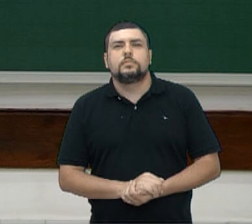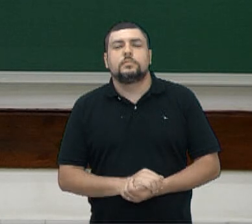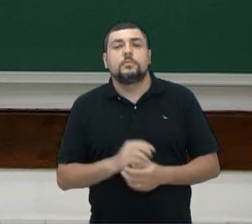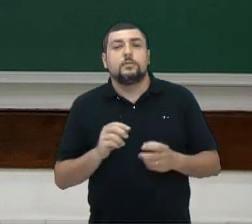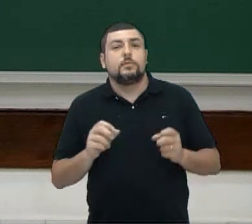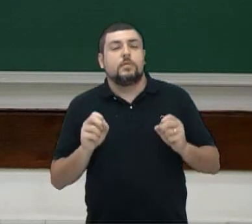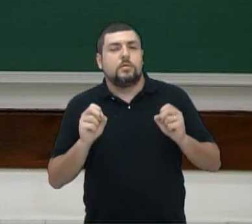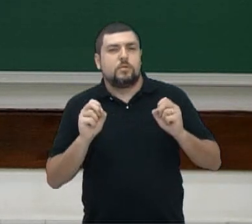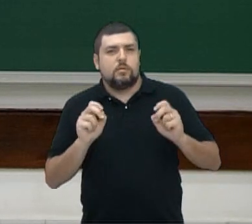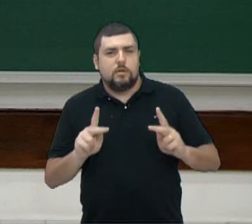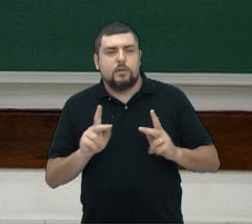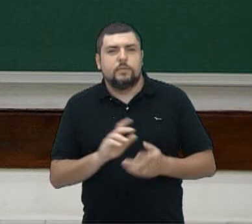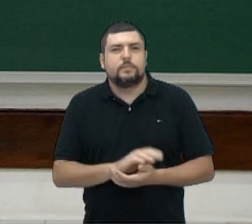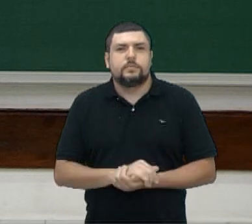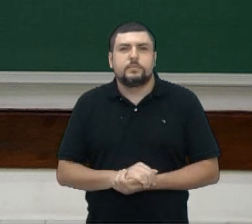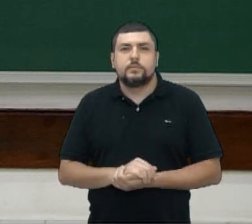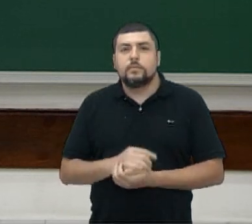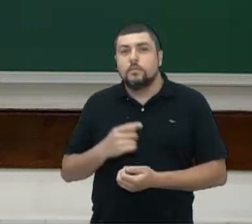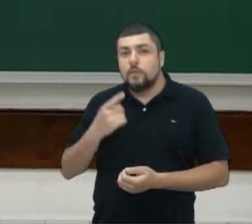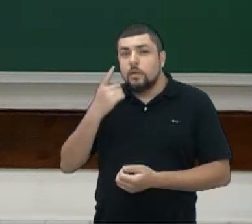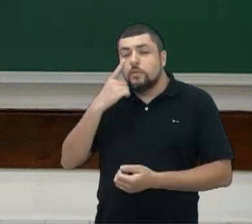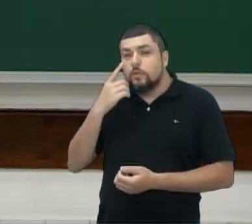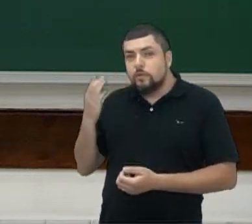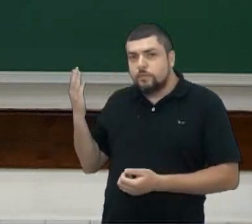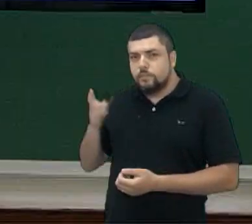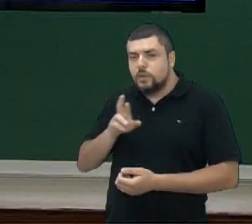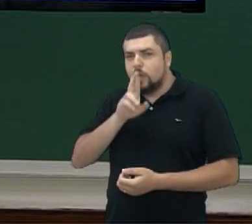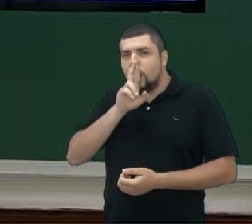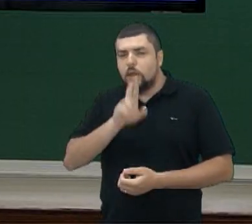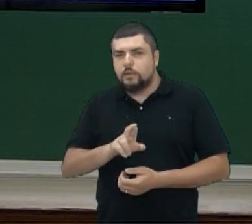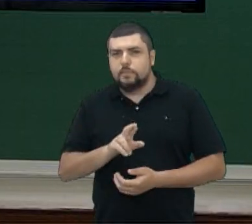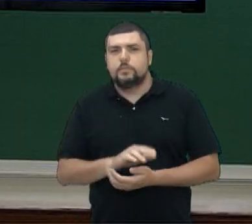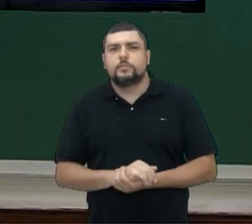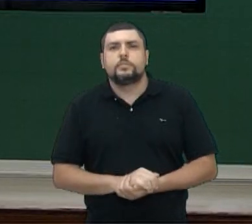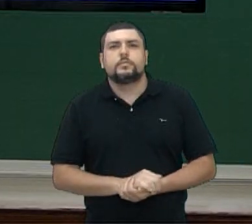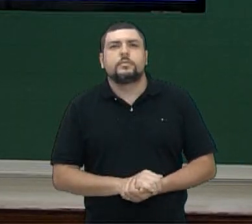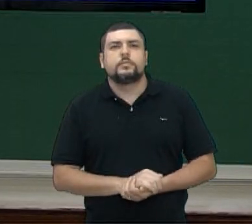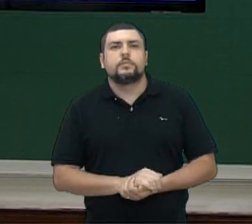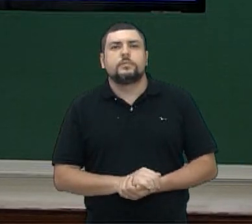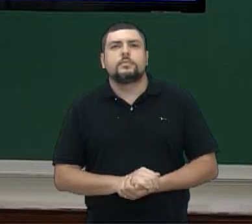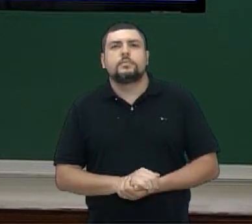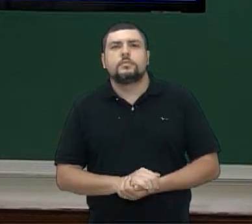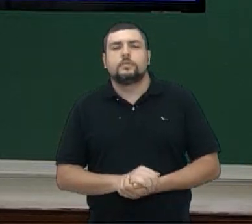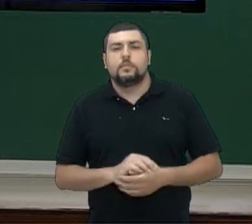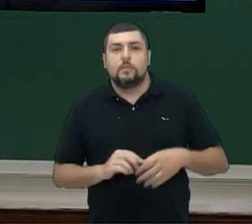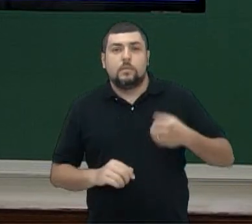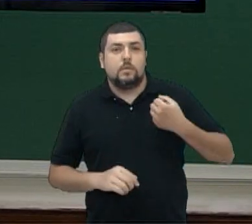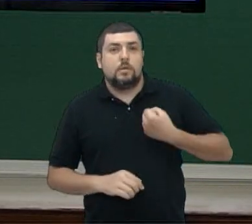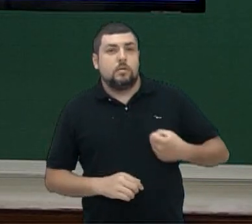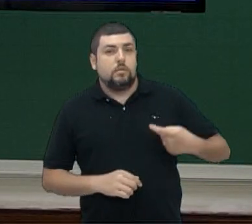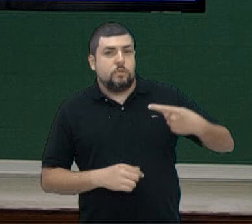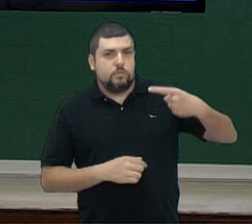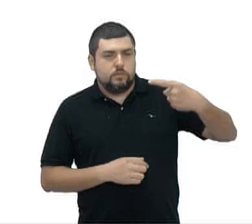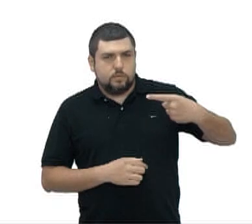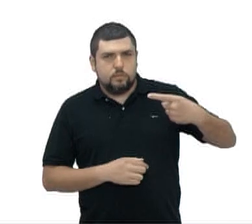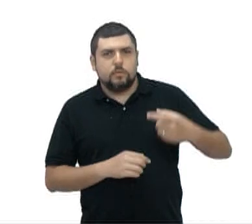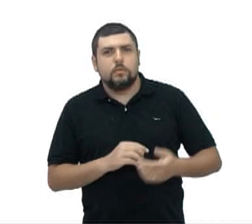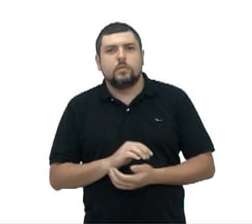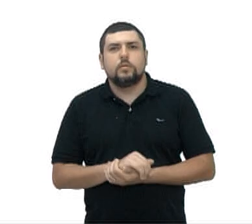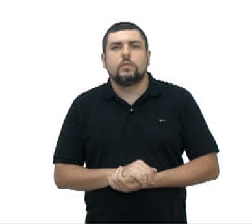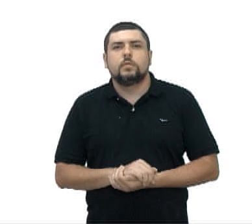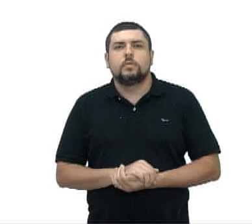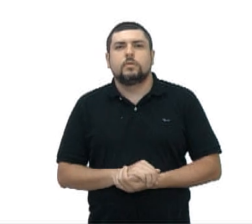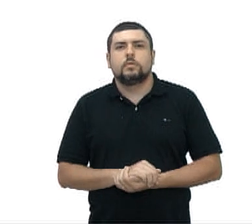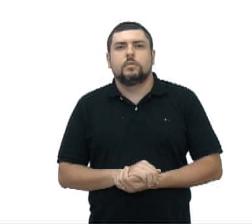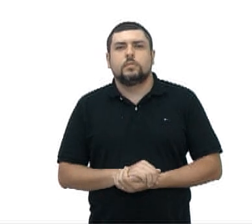Ok, so let's see the answers. Vamos dar uma olhada nas respostas aqui, ok? Então, assim, para a número 1, yes, I would, no,